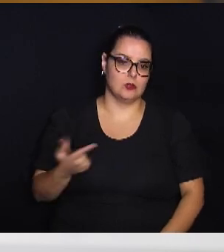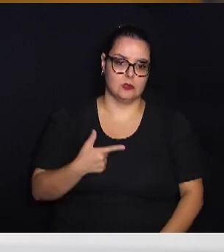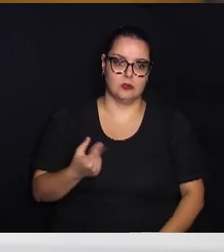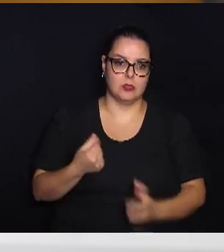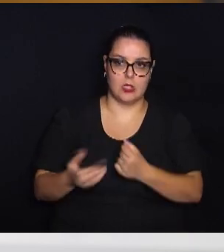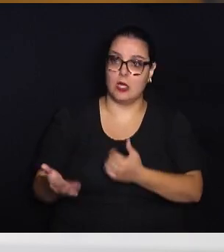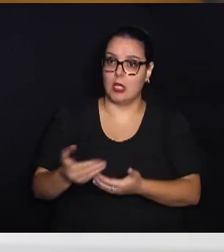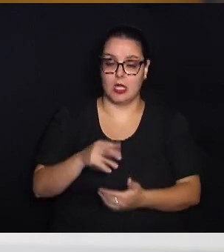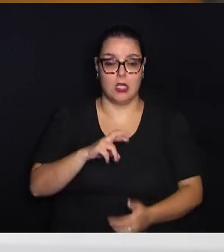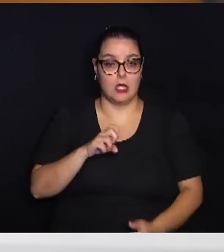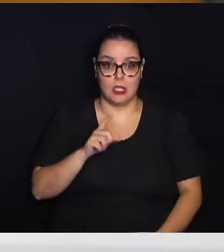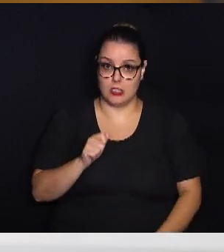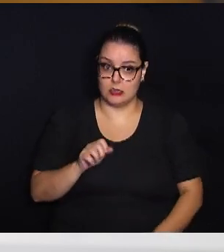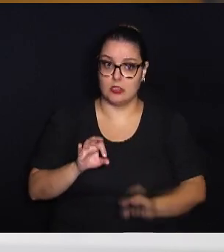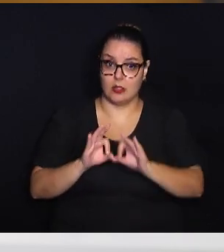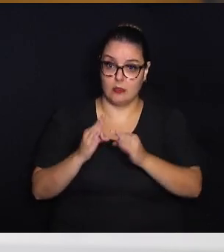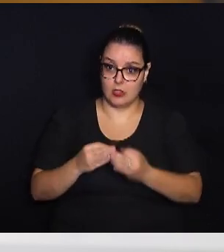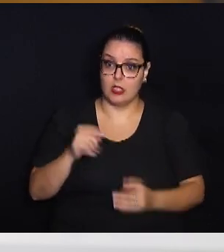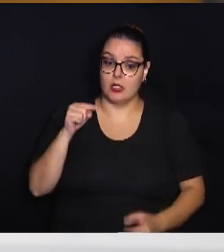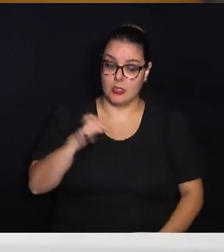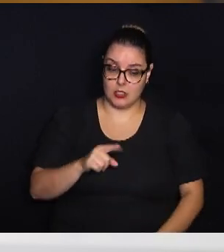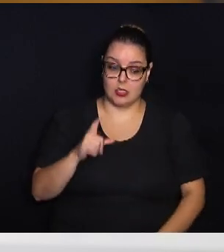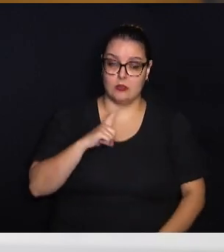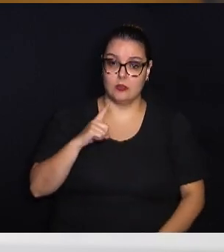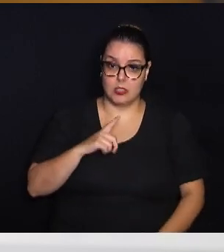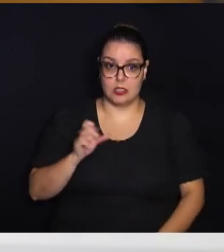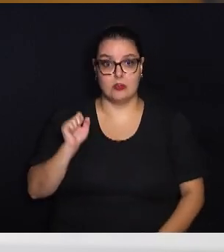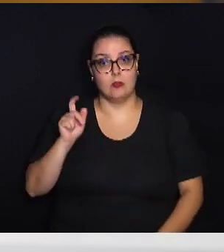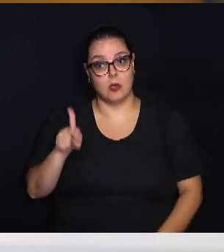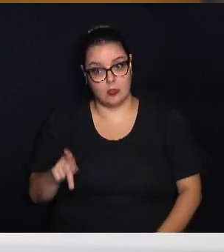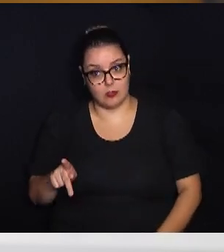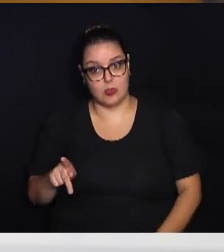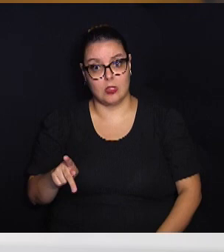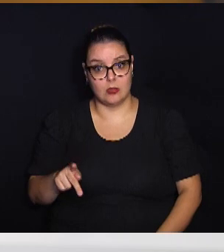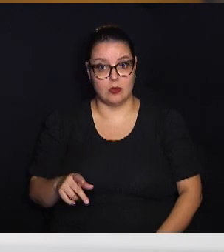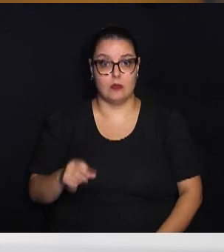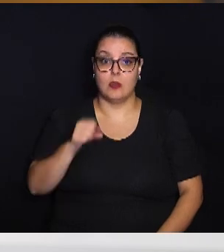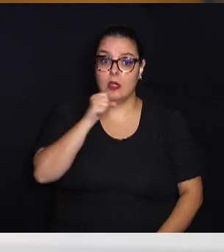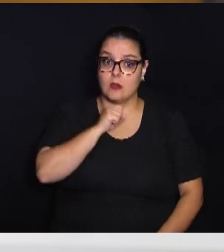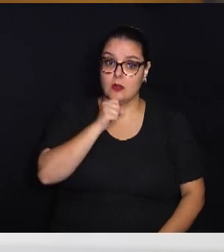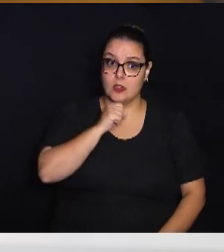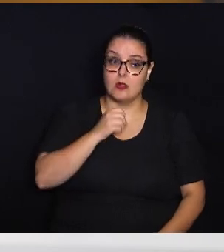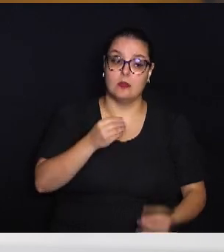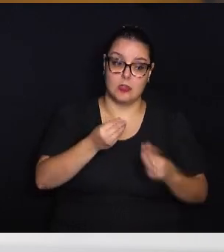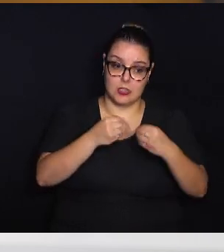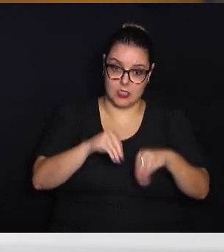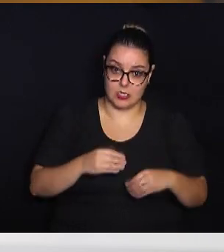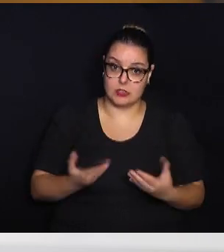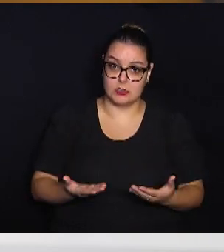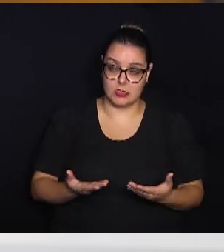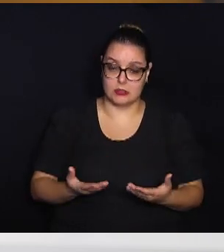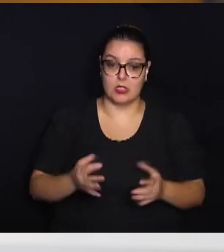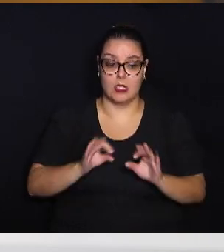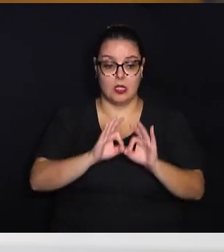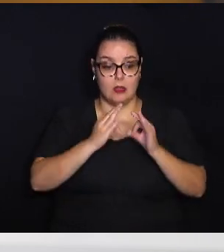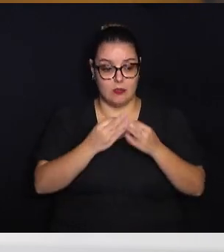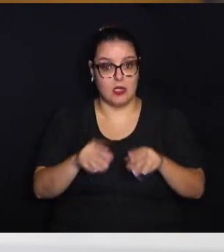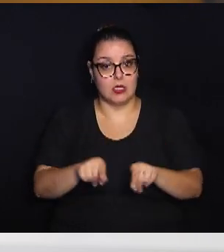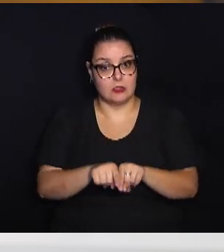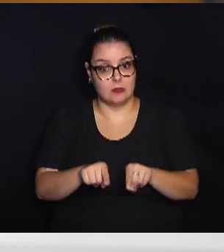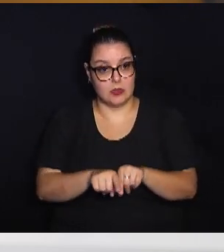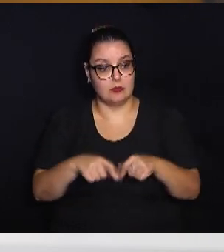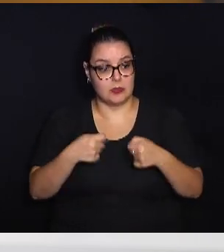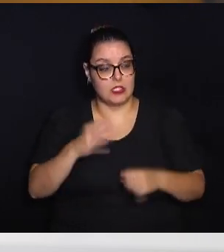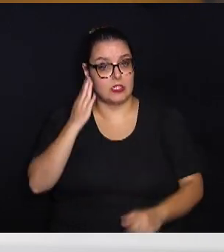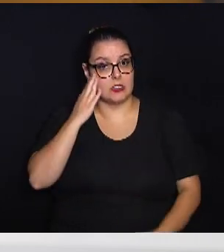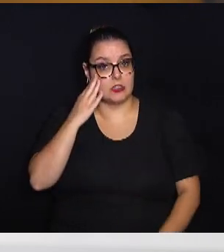mais aquele arrimo de família. Senão ele vai ter uma aposentadoria, uma velhice muito precarizada. A família